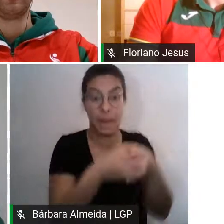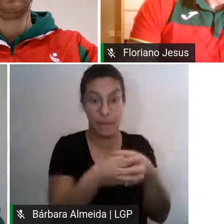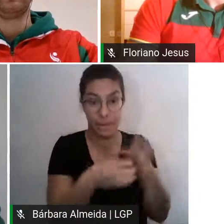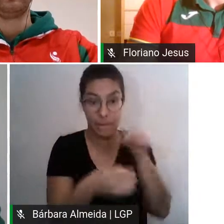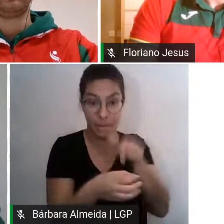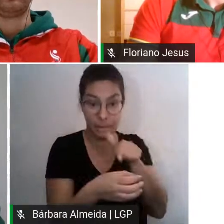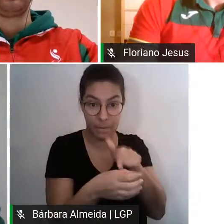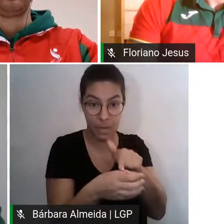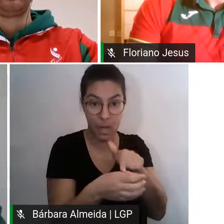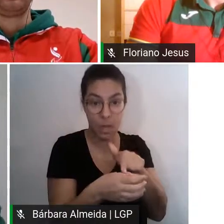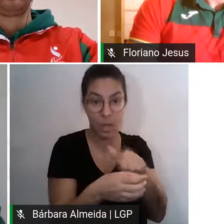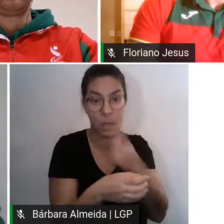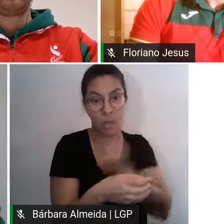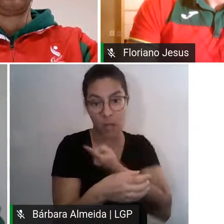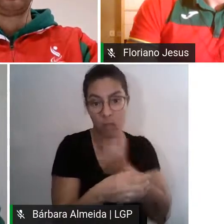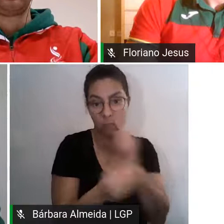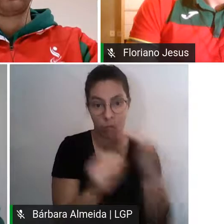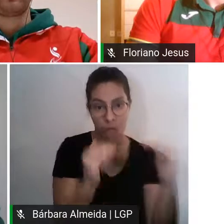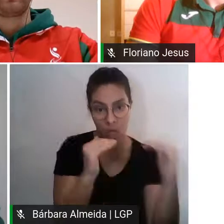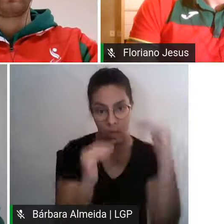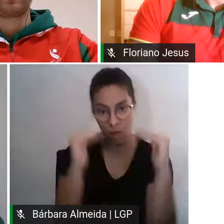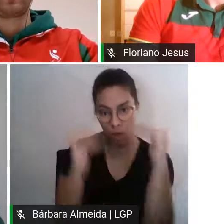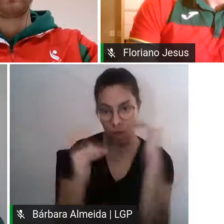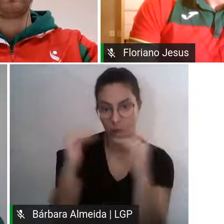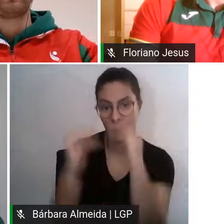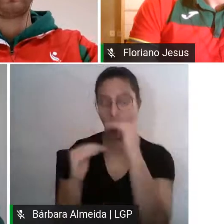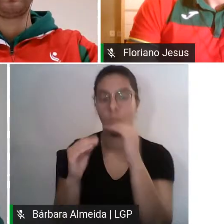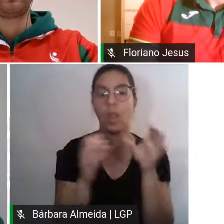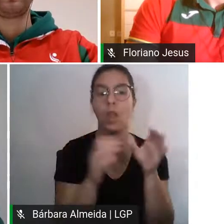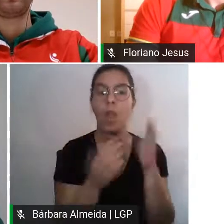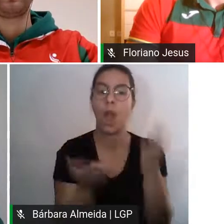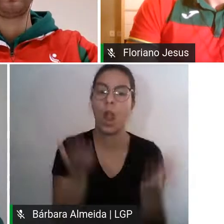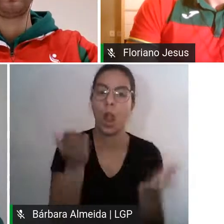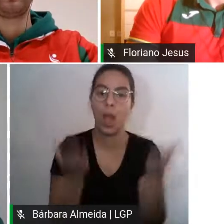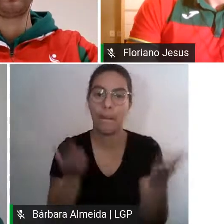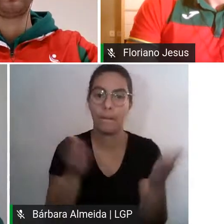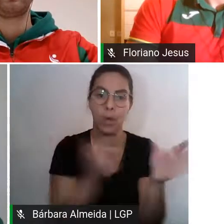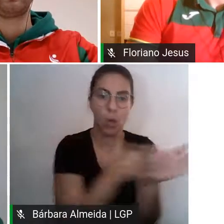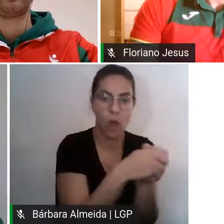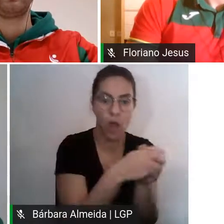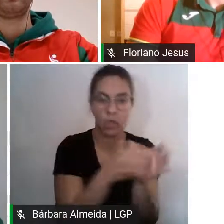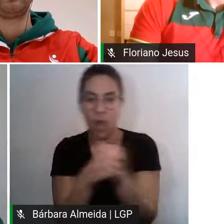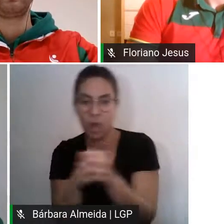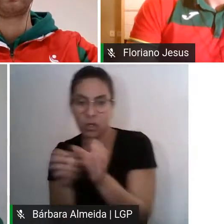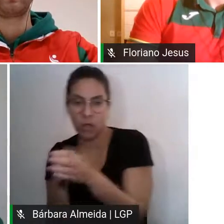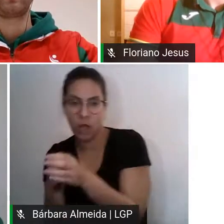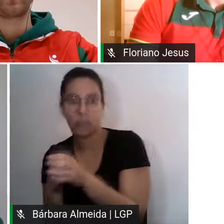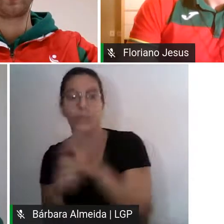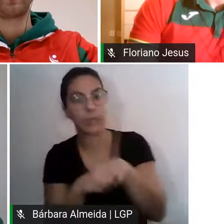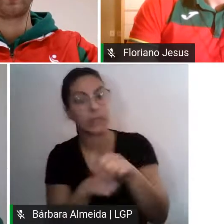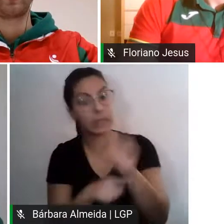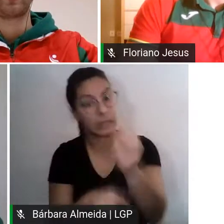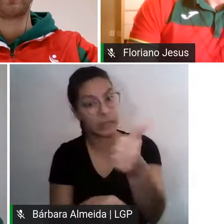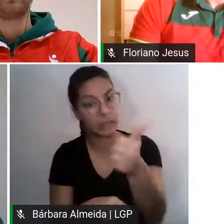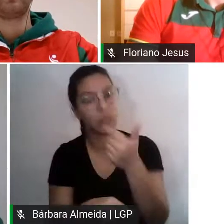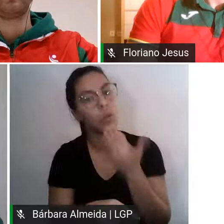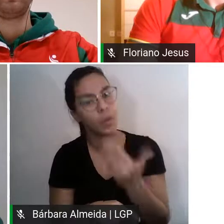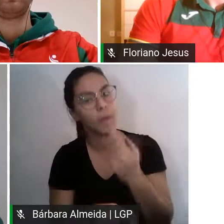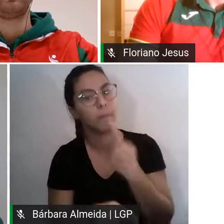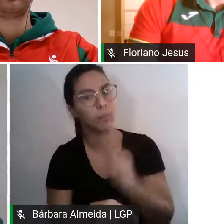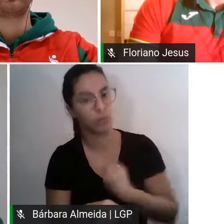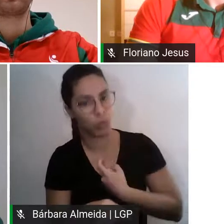respeitar o equilíbrio entre as classes, sim, não é? Sim, pois essa é a questão, e pronto, um bocadinho obrigada pela pergunta, que é a